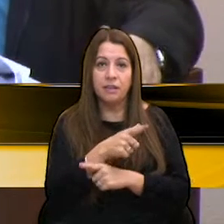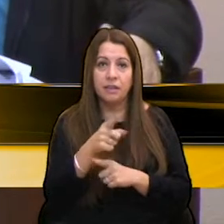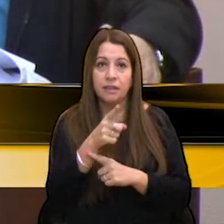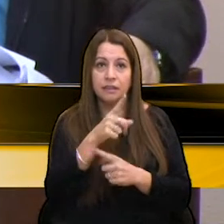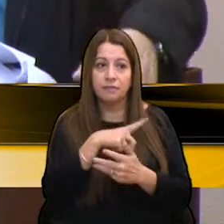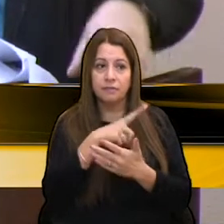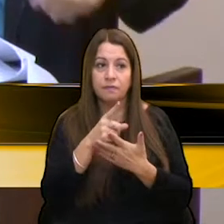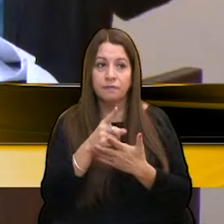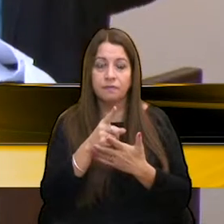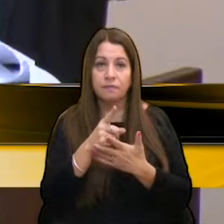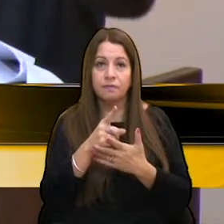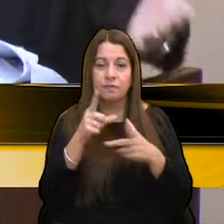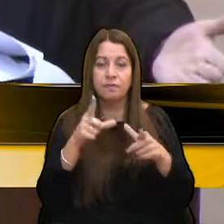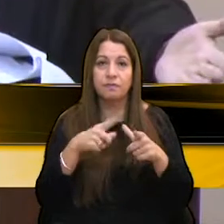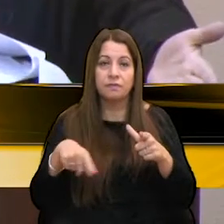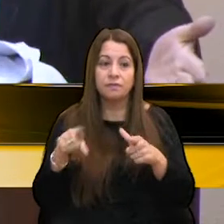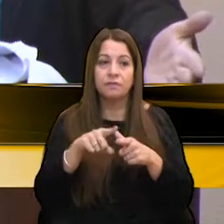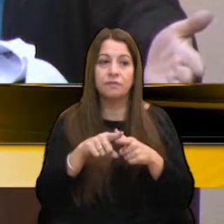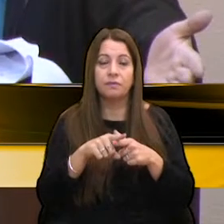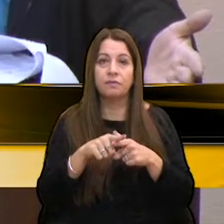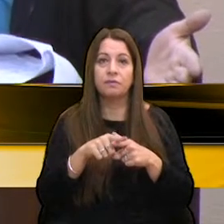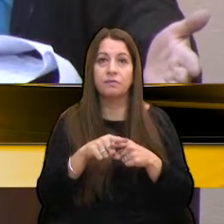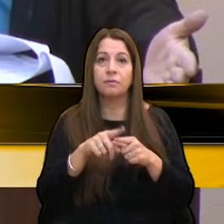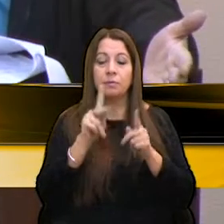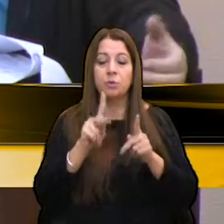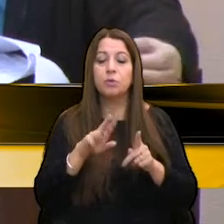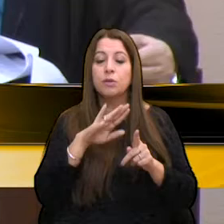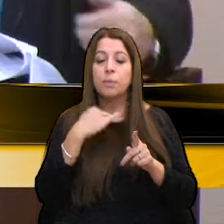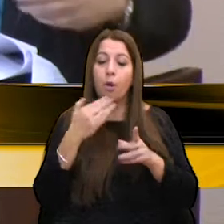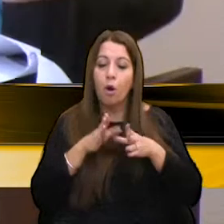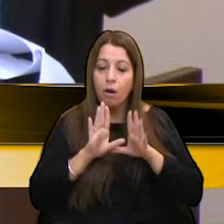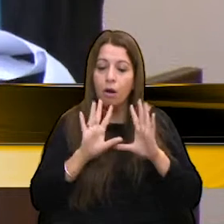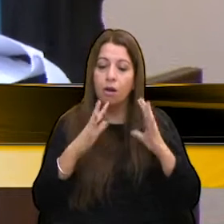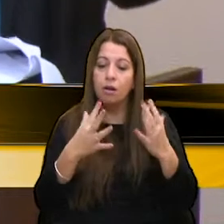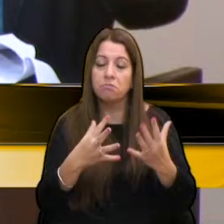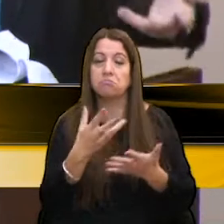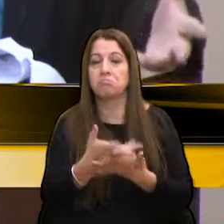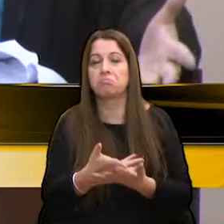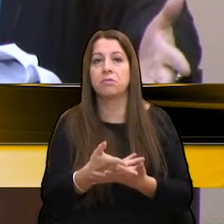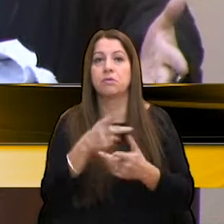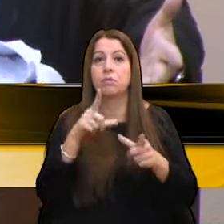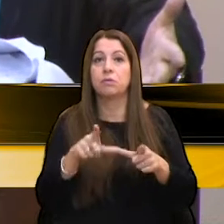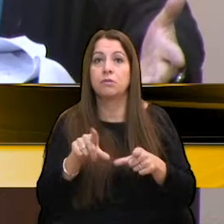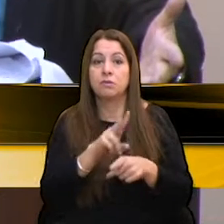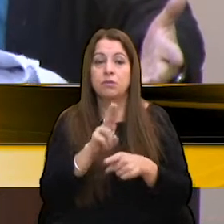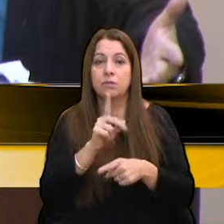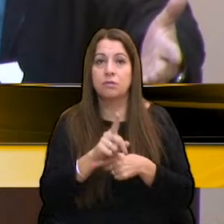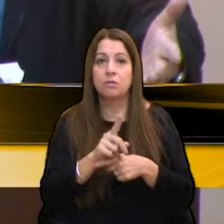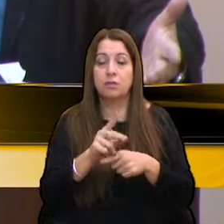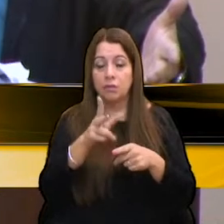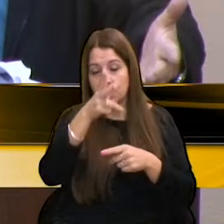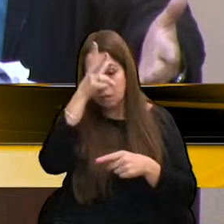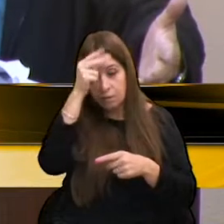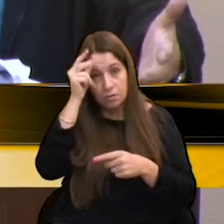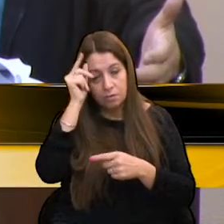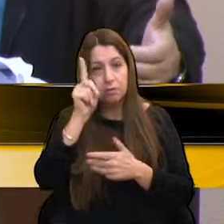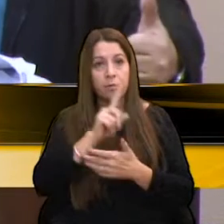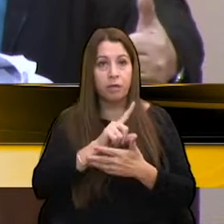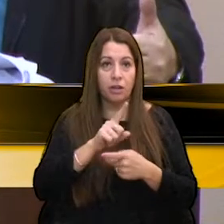dos CTGs. Esse espaço é usado para velórios, né? Esse espaço é um espaço eminentemente público,